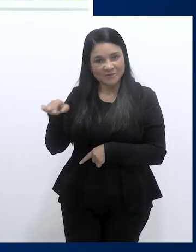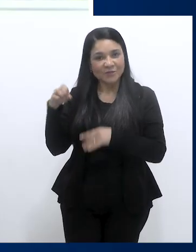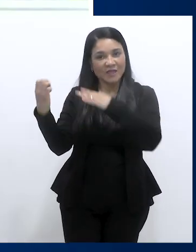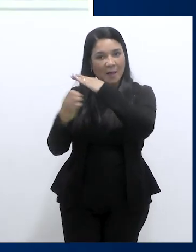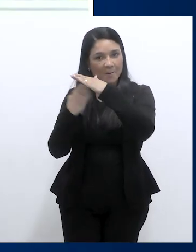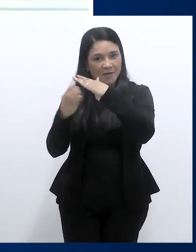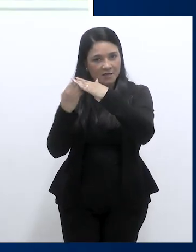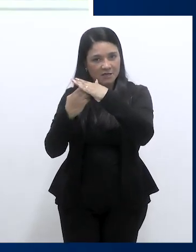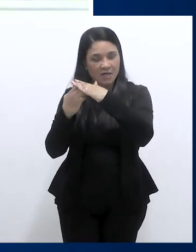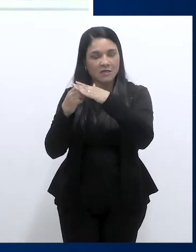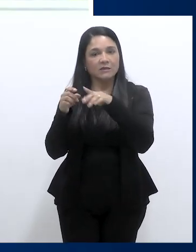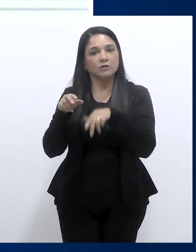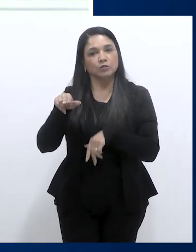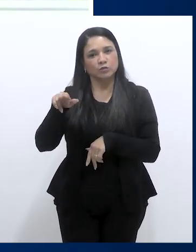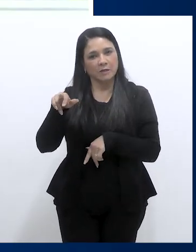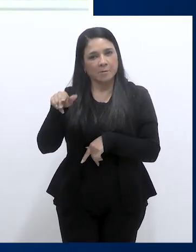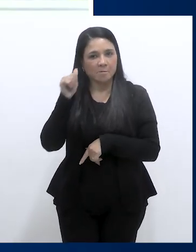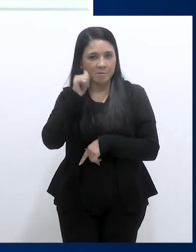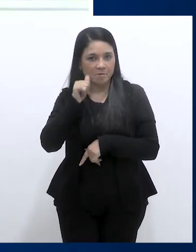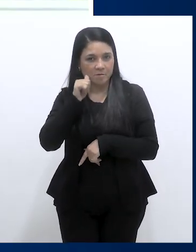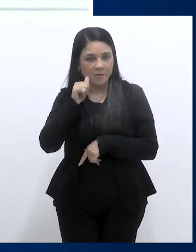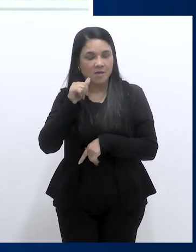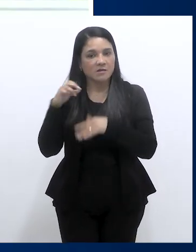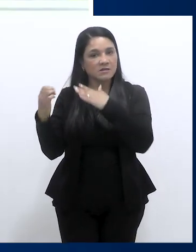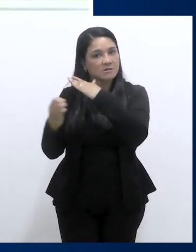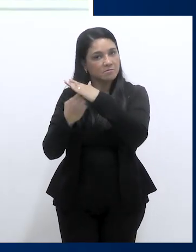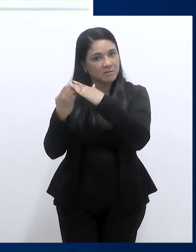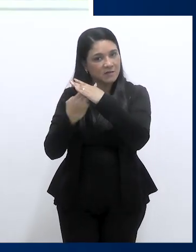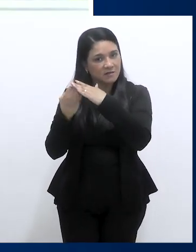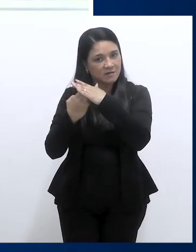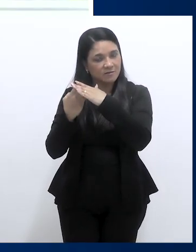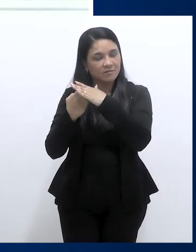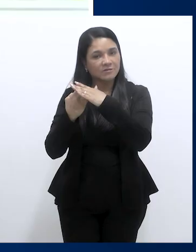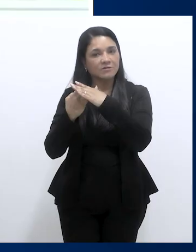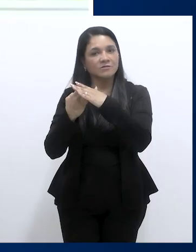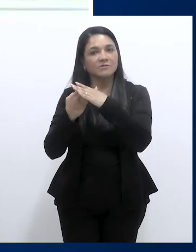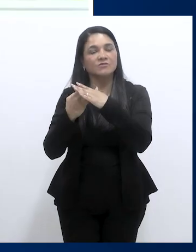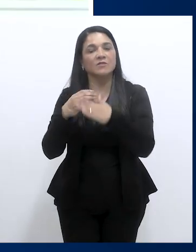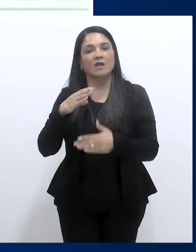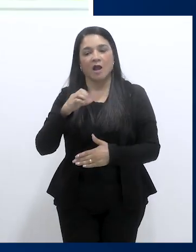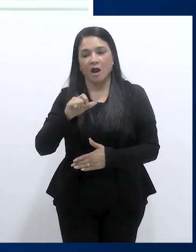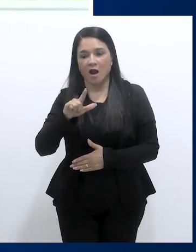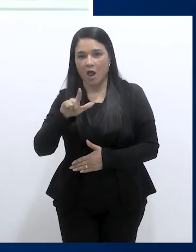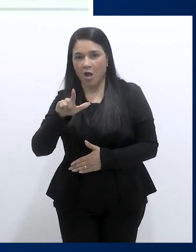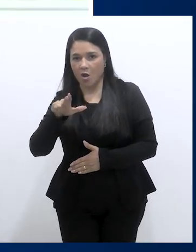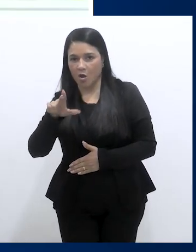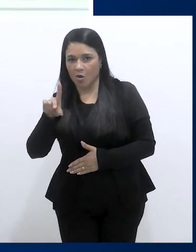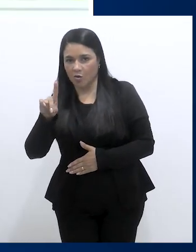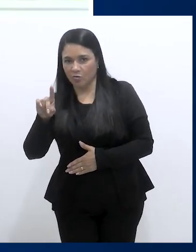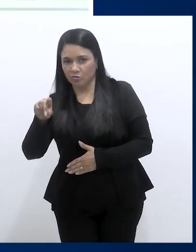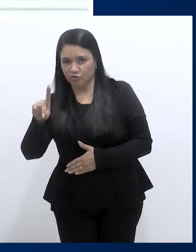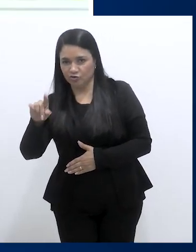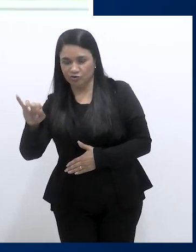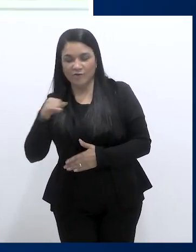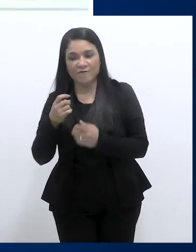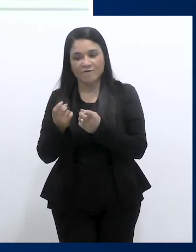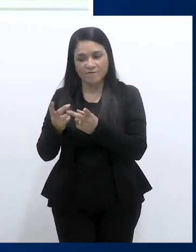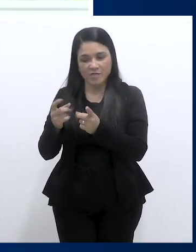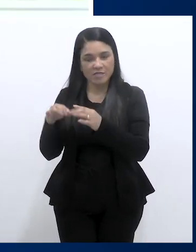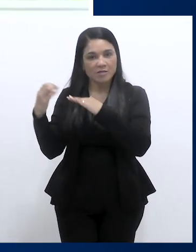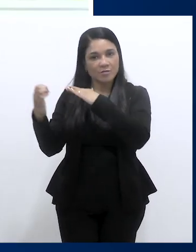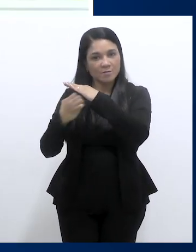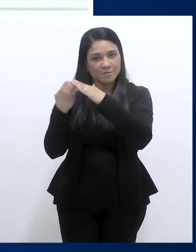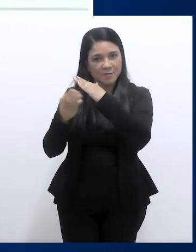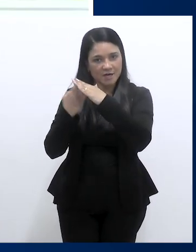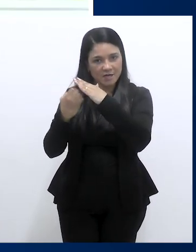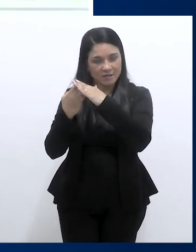Neise, ela era empresária, ela e as irmãs, né, eram empresárias e que nem a Neise e a Cláudia, elas